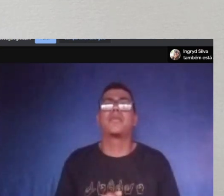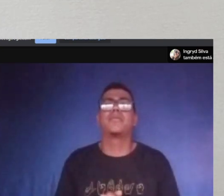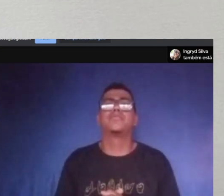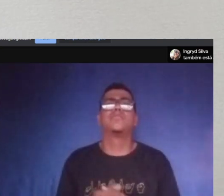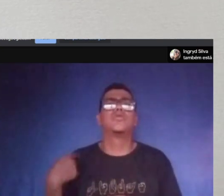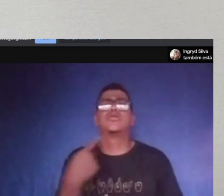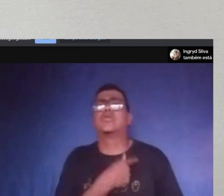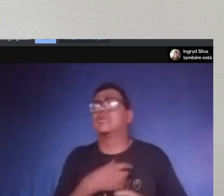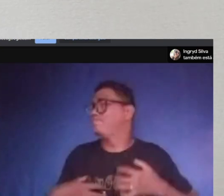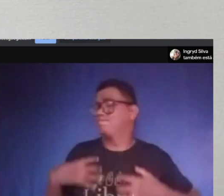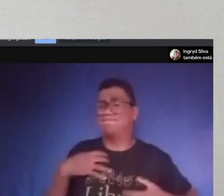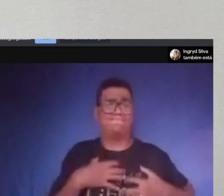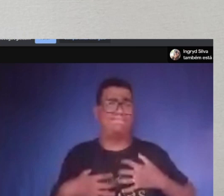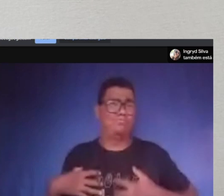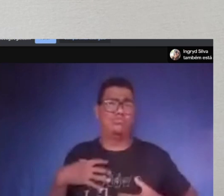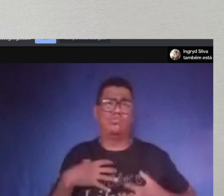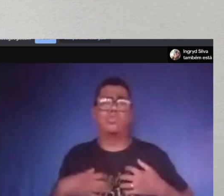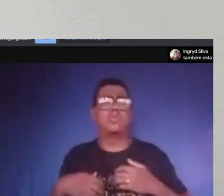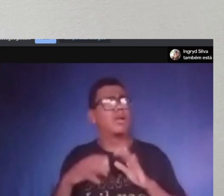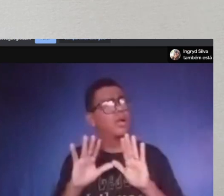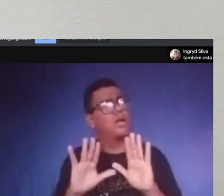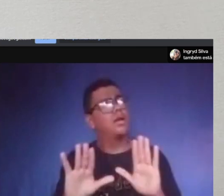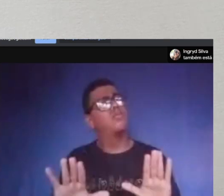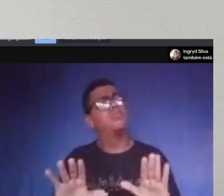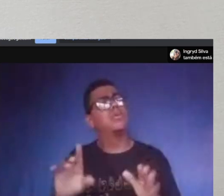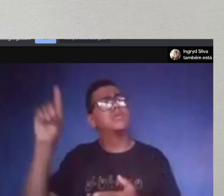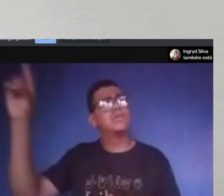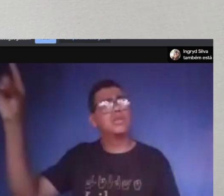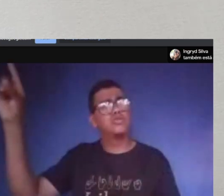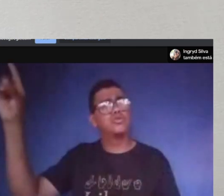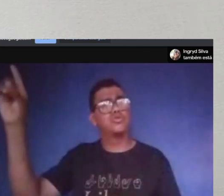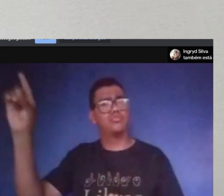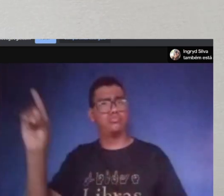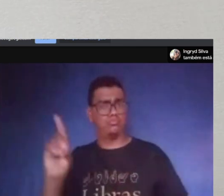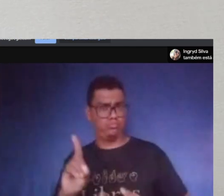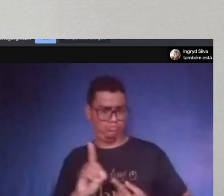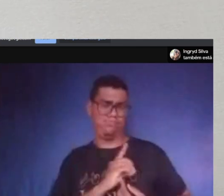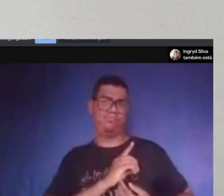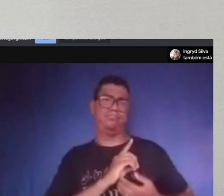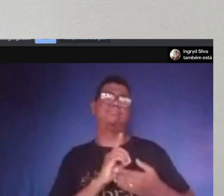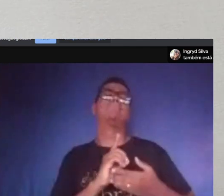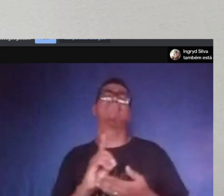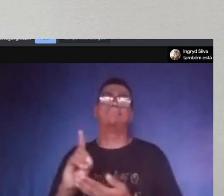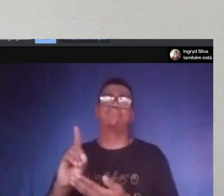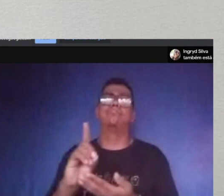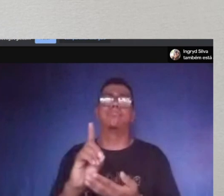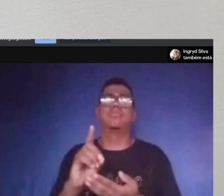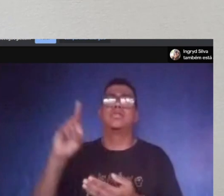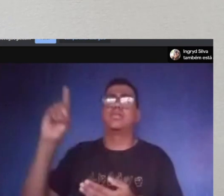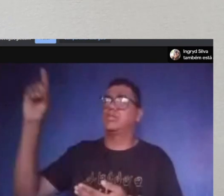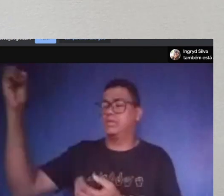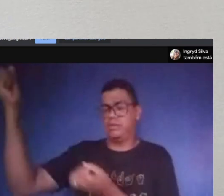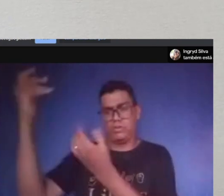manhã. E que nós possamos vencer os períodos de dificuldades, os períodos de angústia e caminhar certos